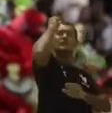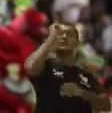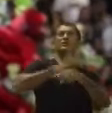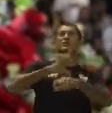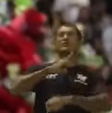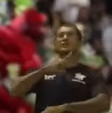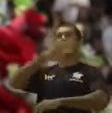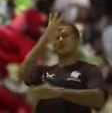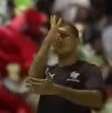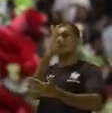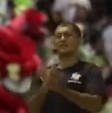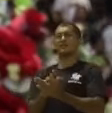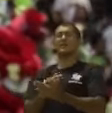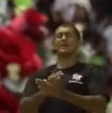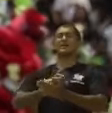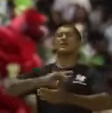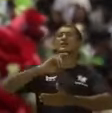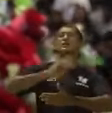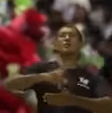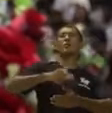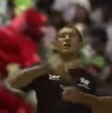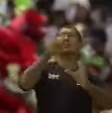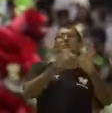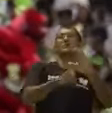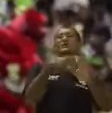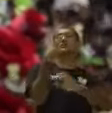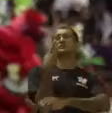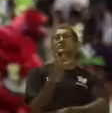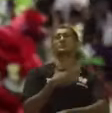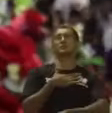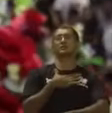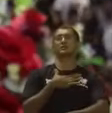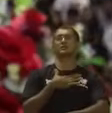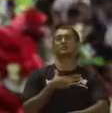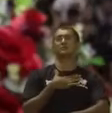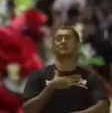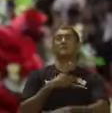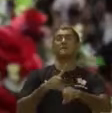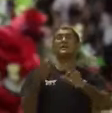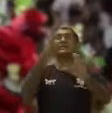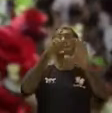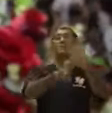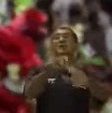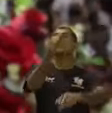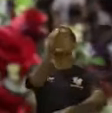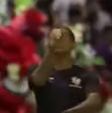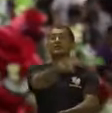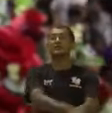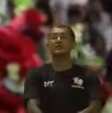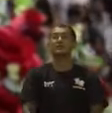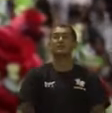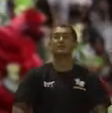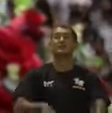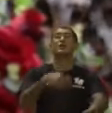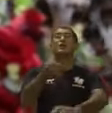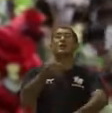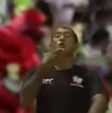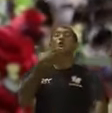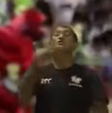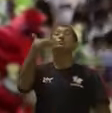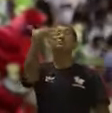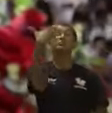céus. E isto não depende de mim, isso depende de você. Eu só estou lhe pedindo